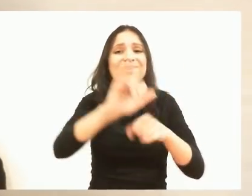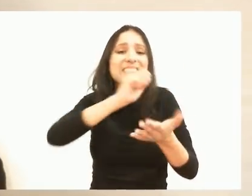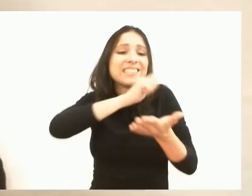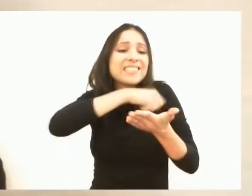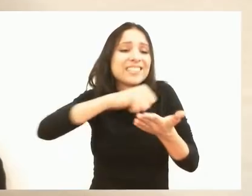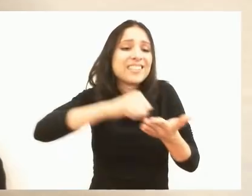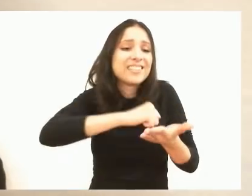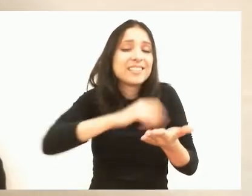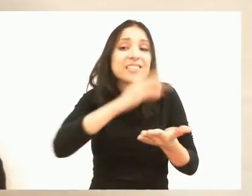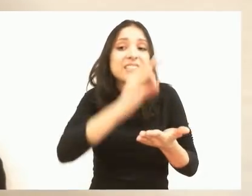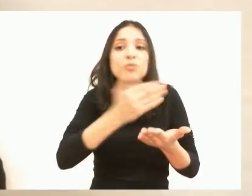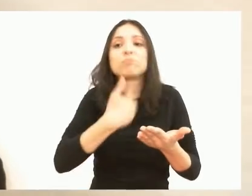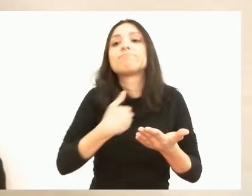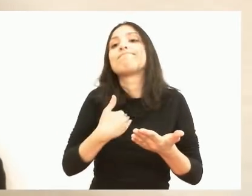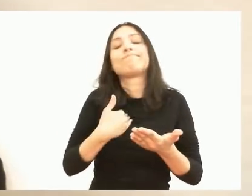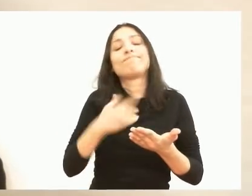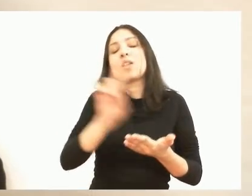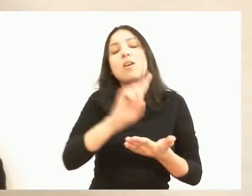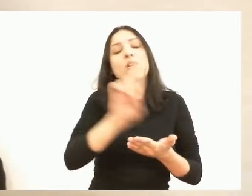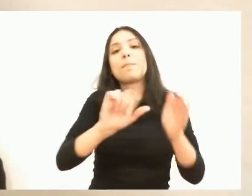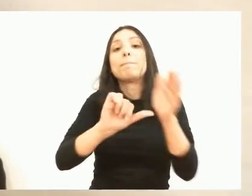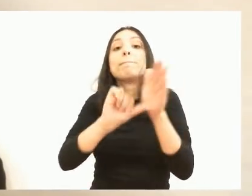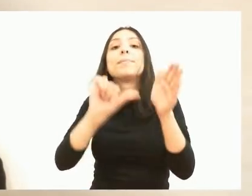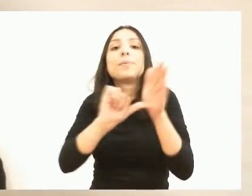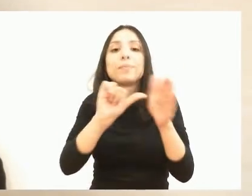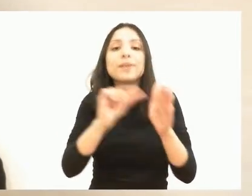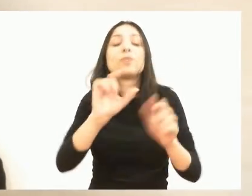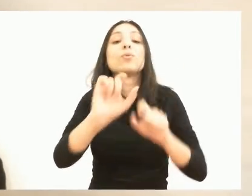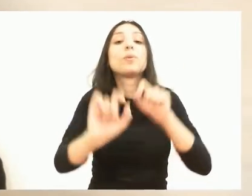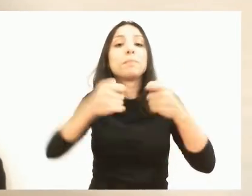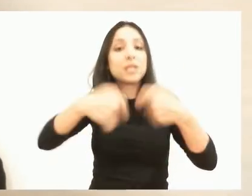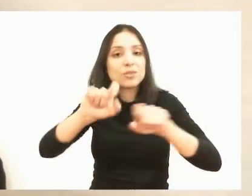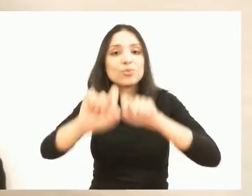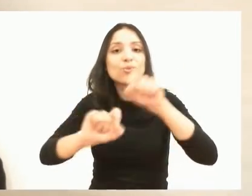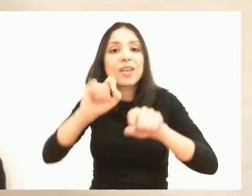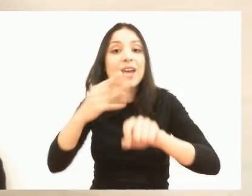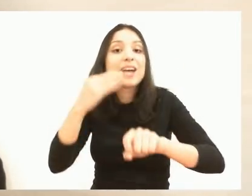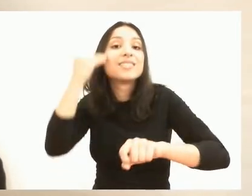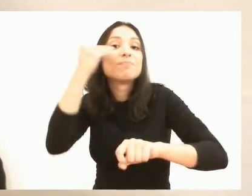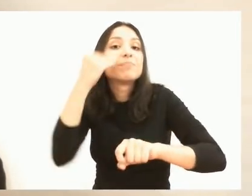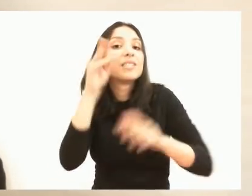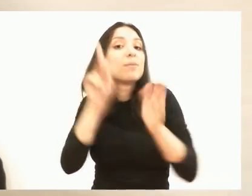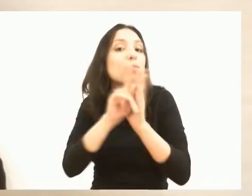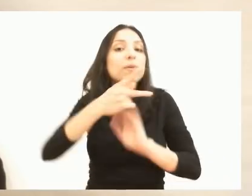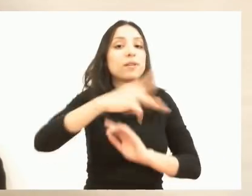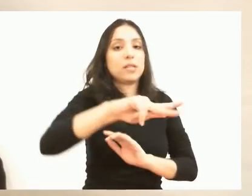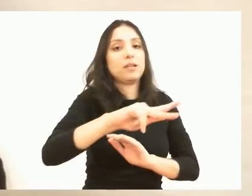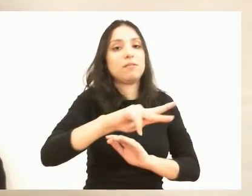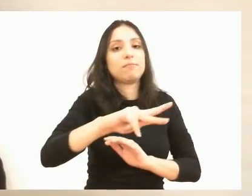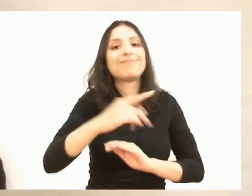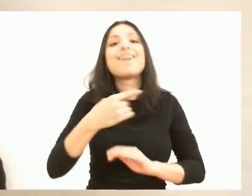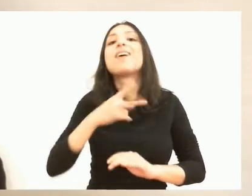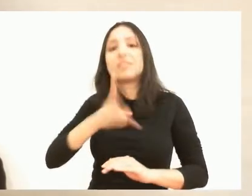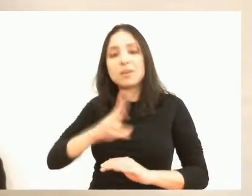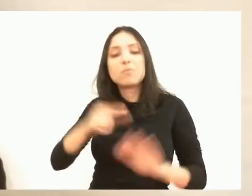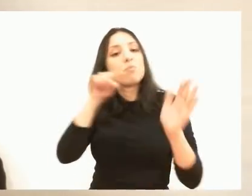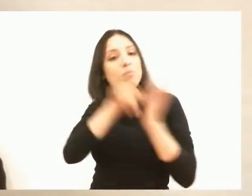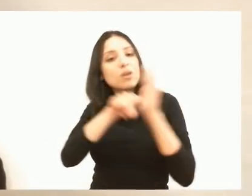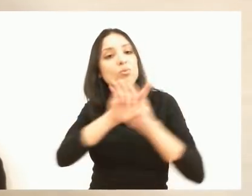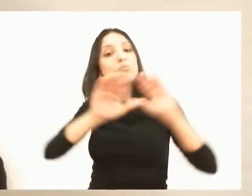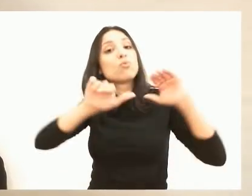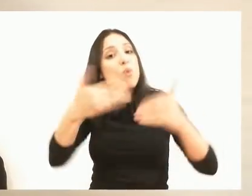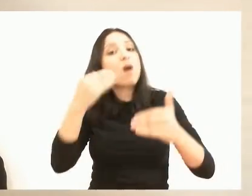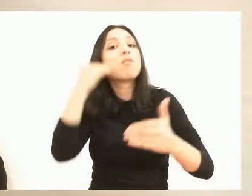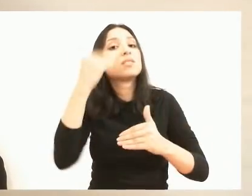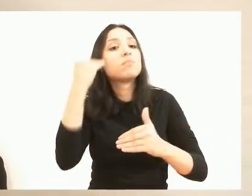gosto de trocar com o educador é a experiência dele próprio de corpo então eu